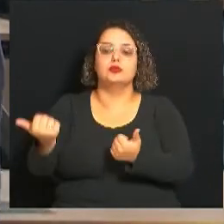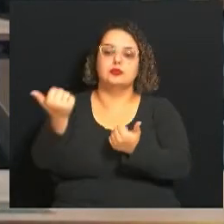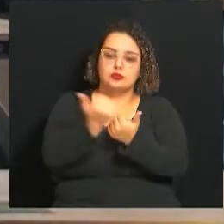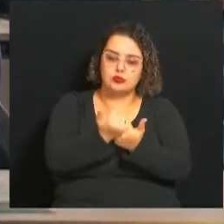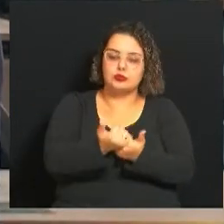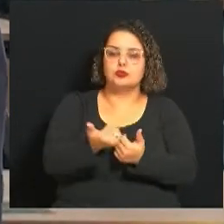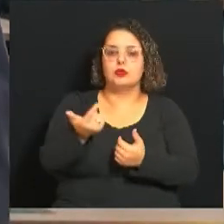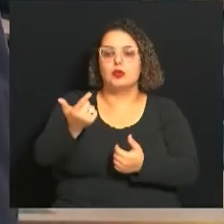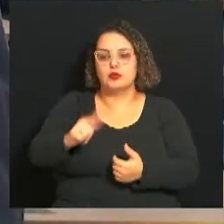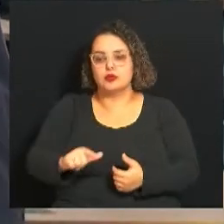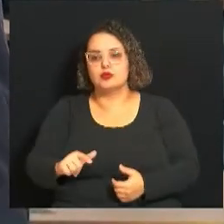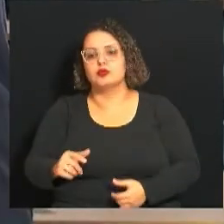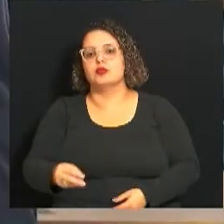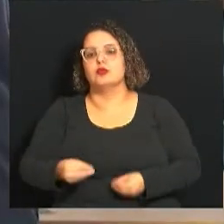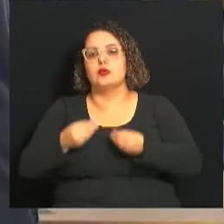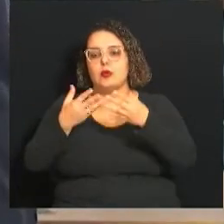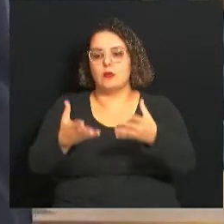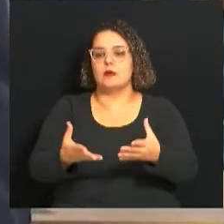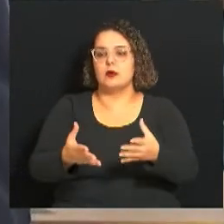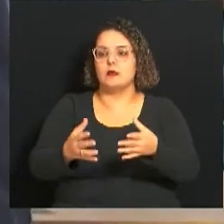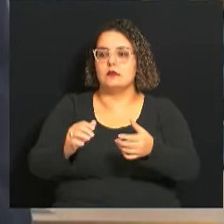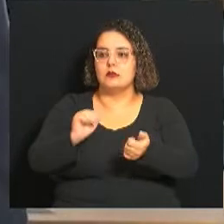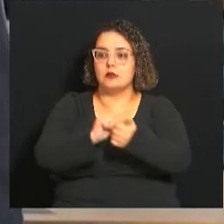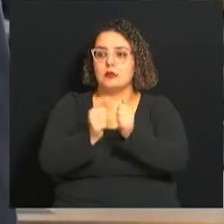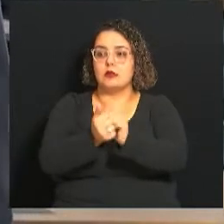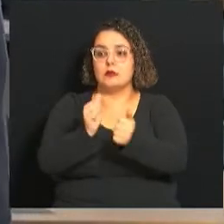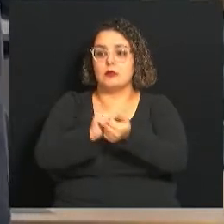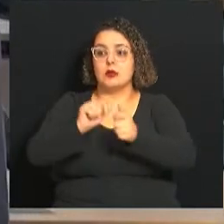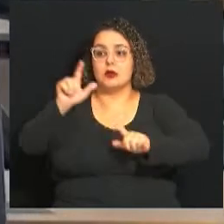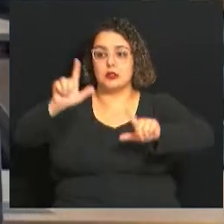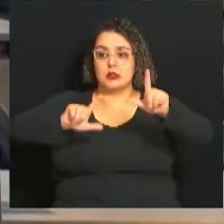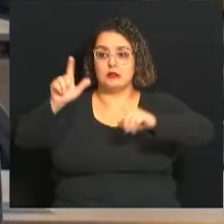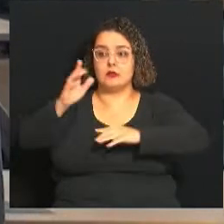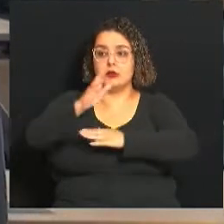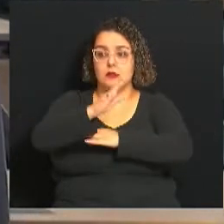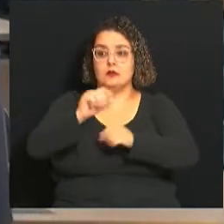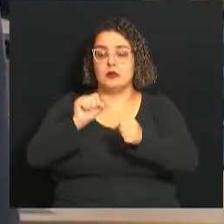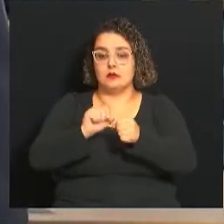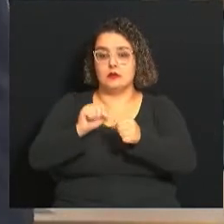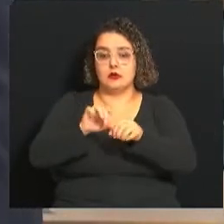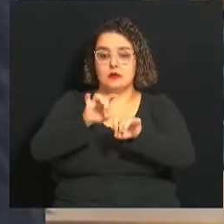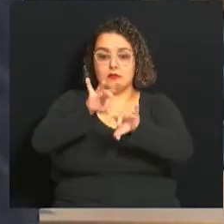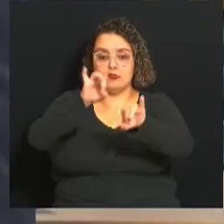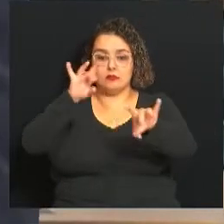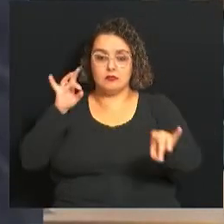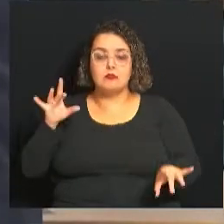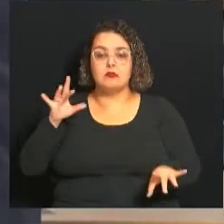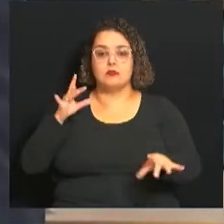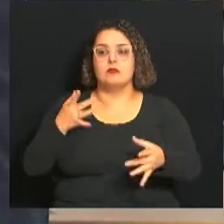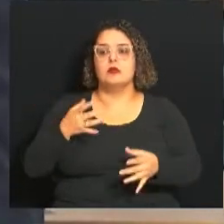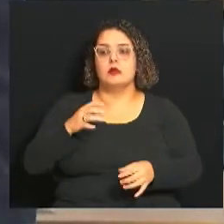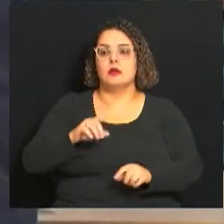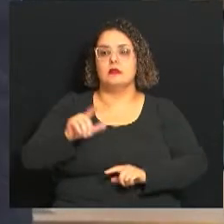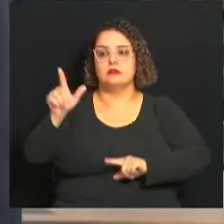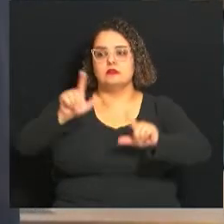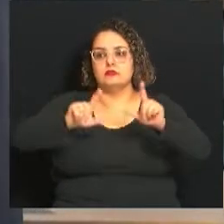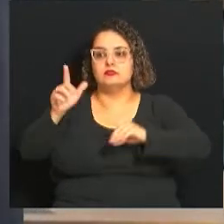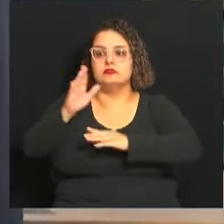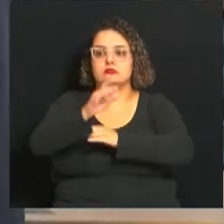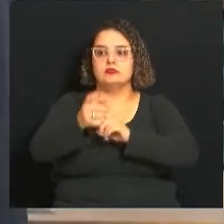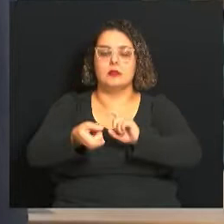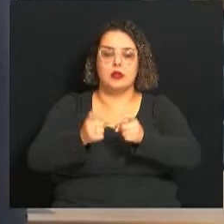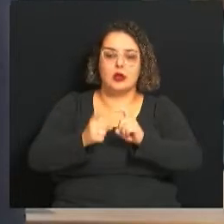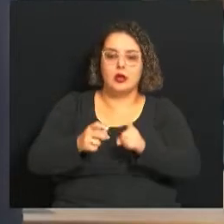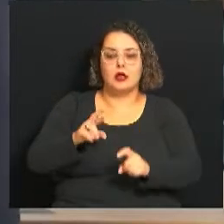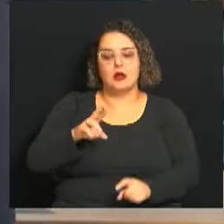das instalações para a própria TV Câmara poder fazer a transmissão das sessões da Câmara, reuniões,